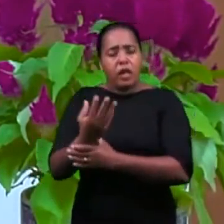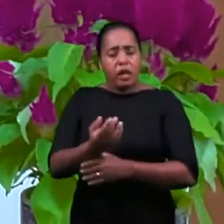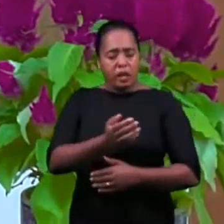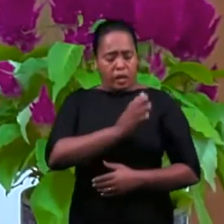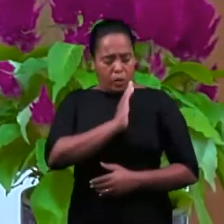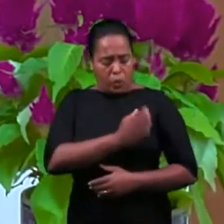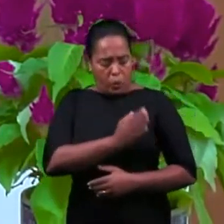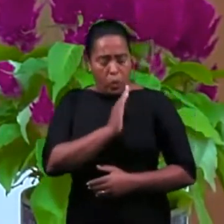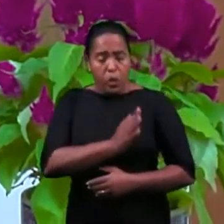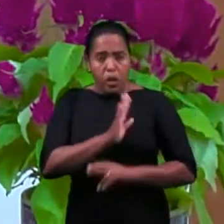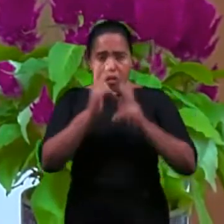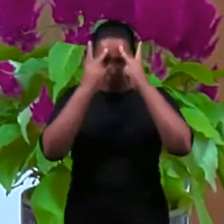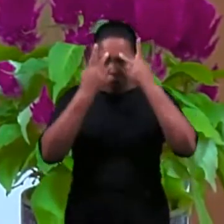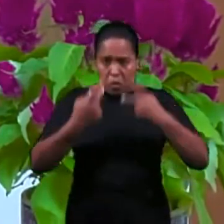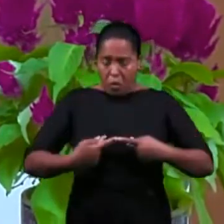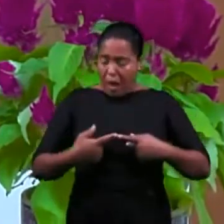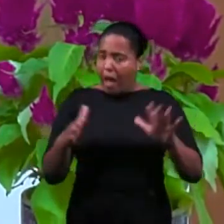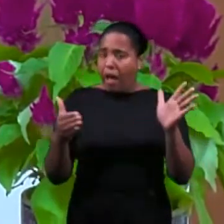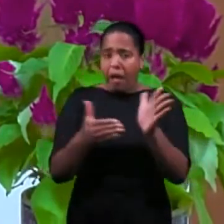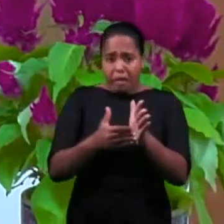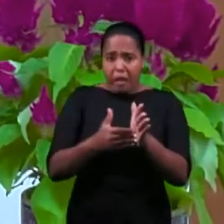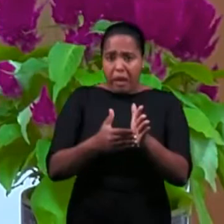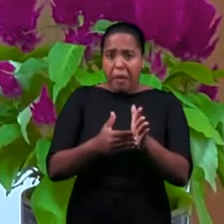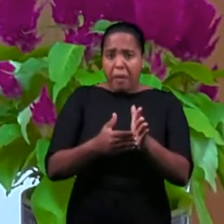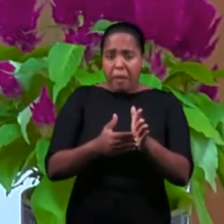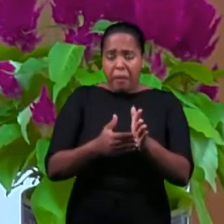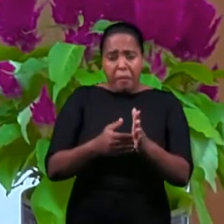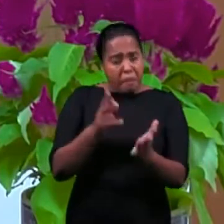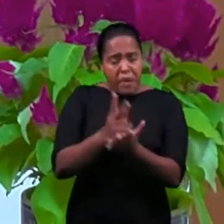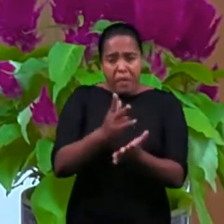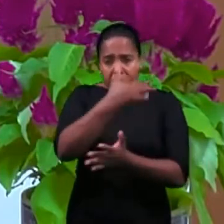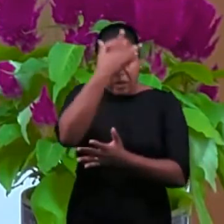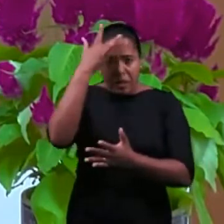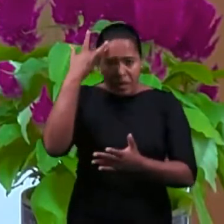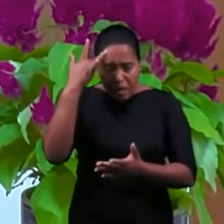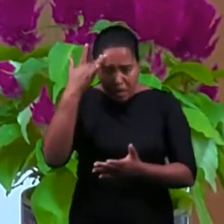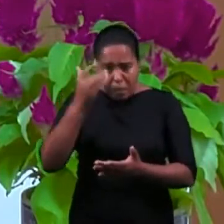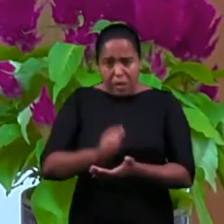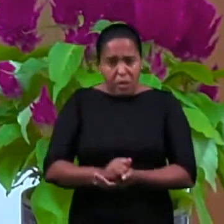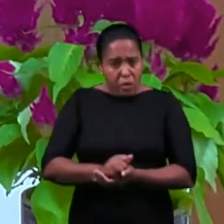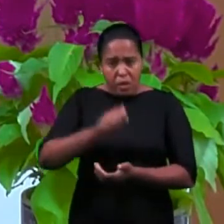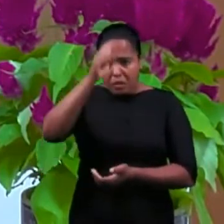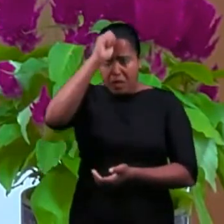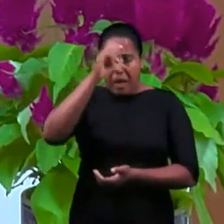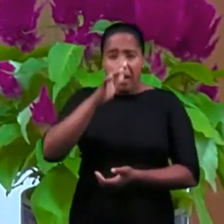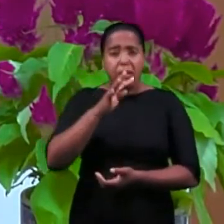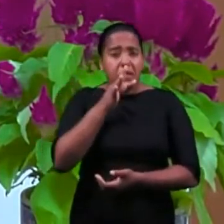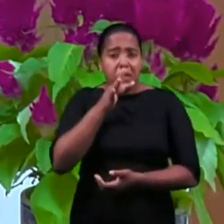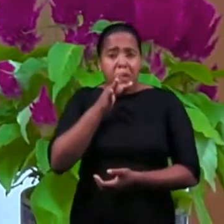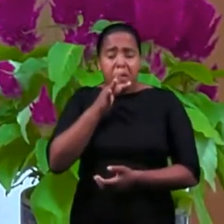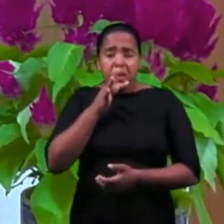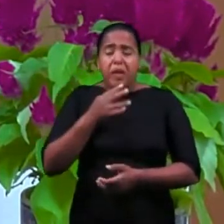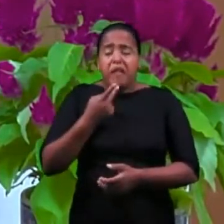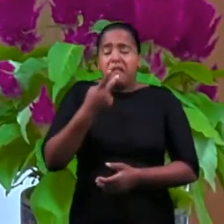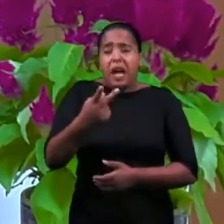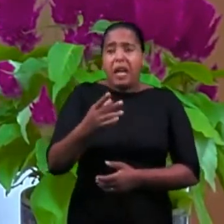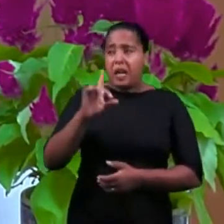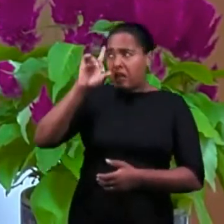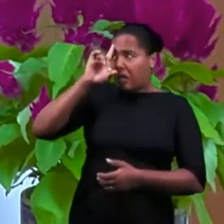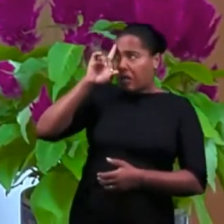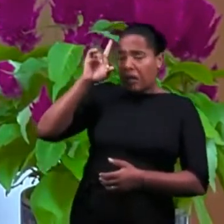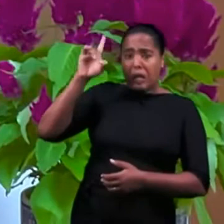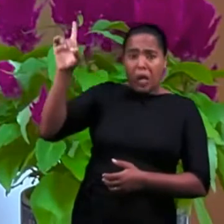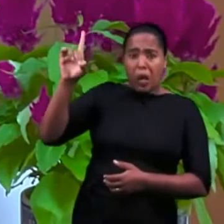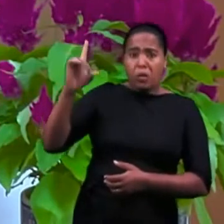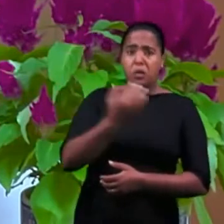até daqueles que se dizem ateus, até daqueles que acham que Deus não existe, mas a esses também